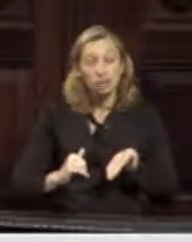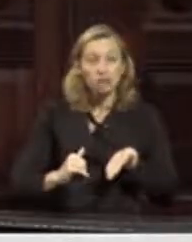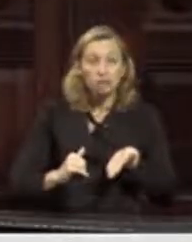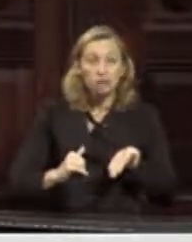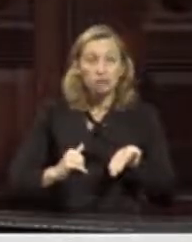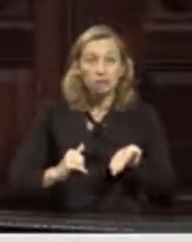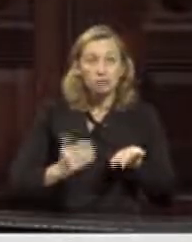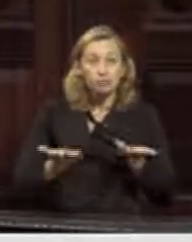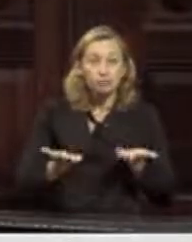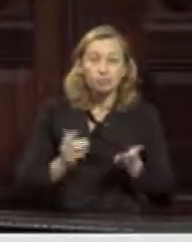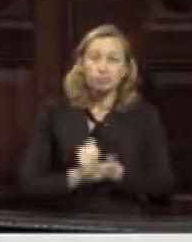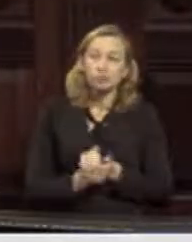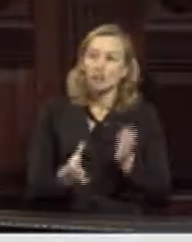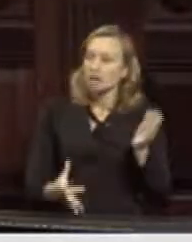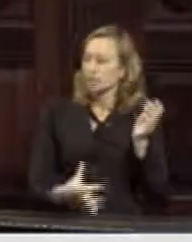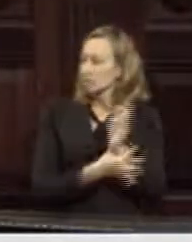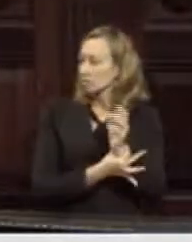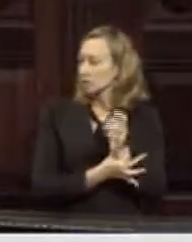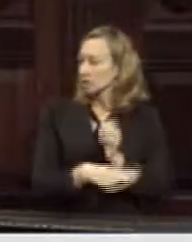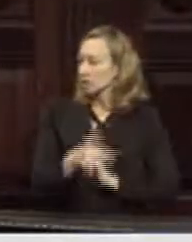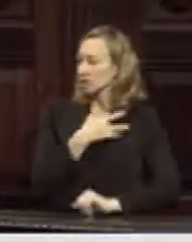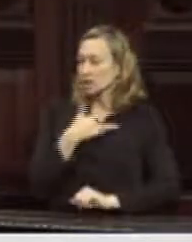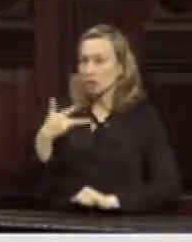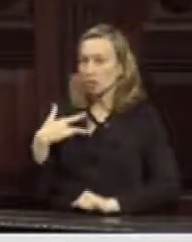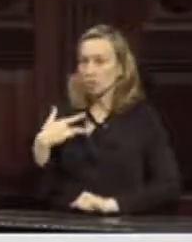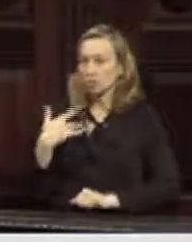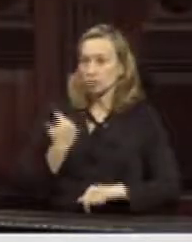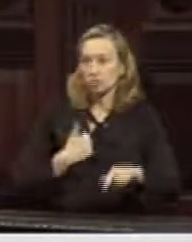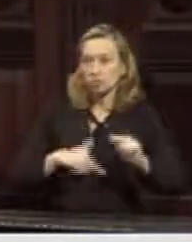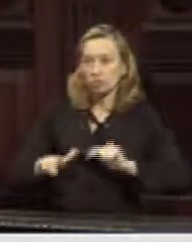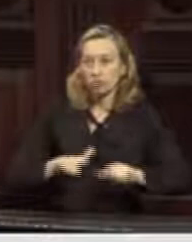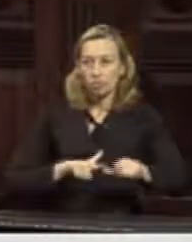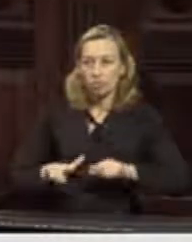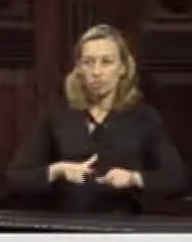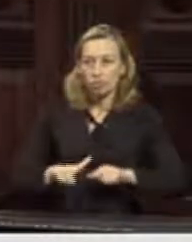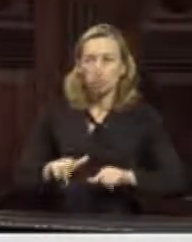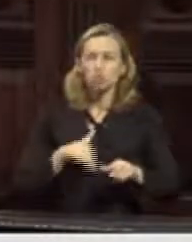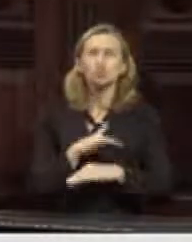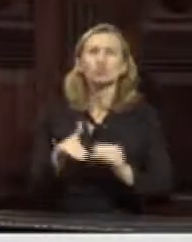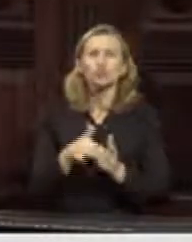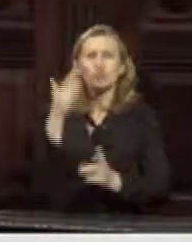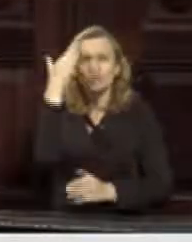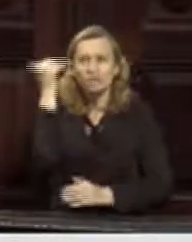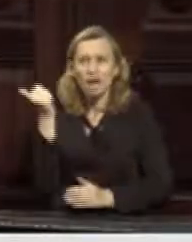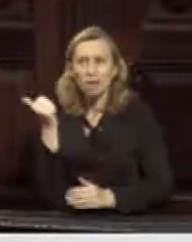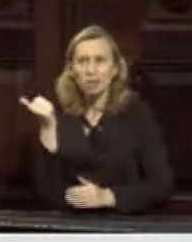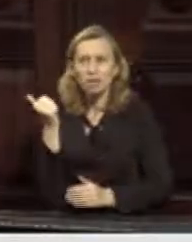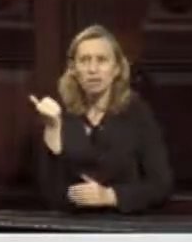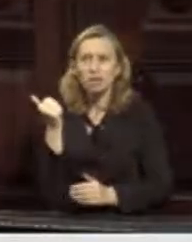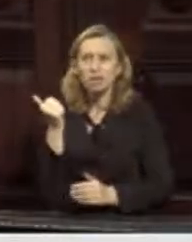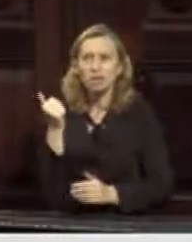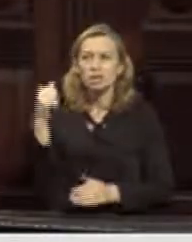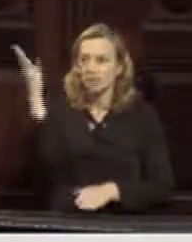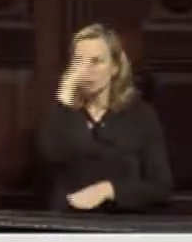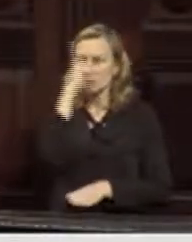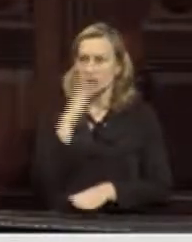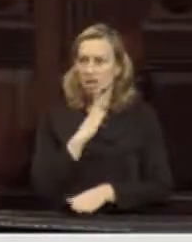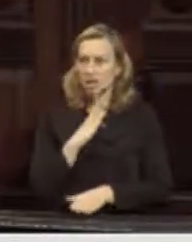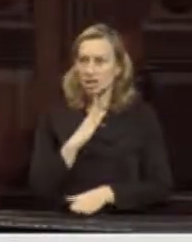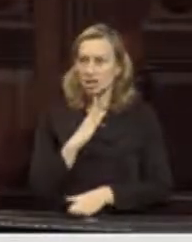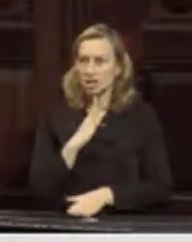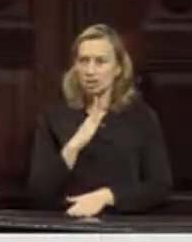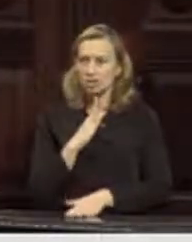Em relação à segurança e à saúde do trabalhador, todos sabem que o Brasil é